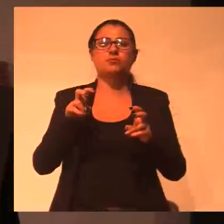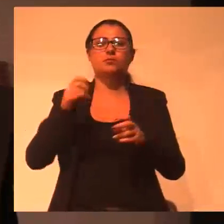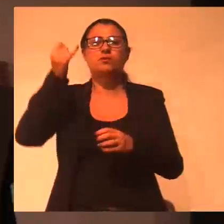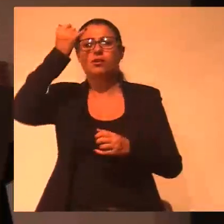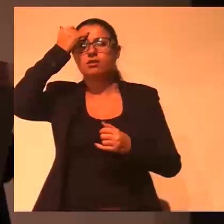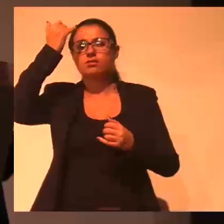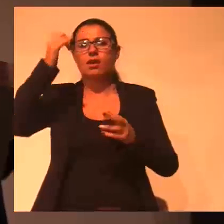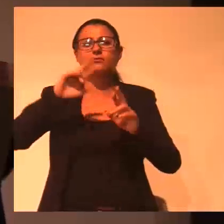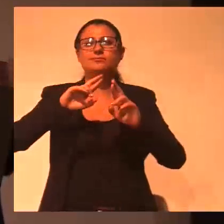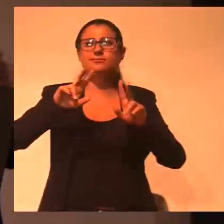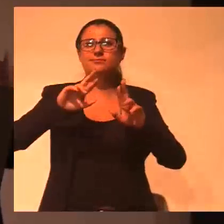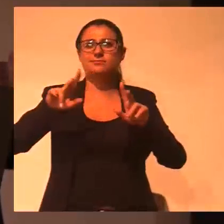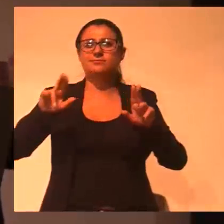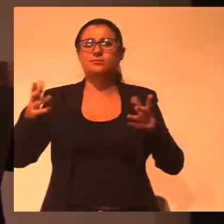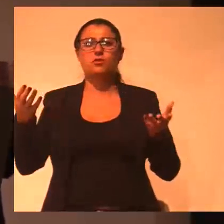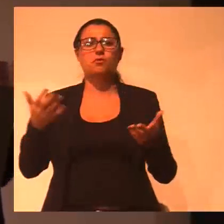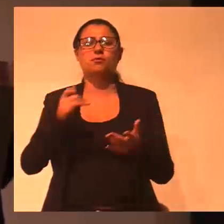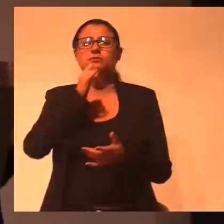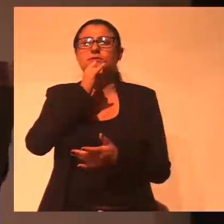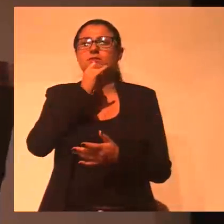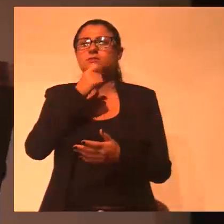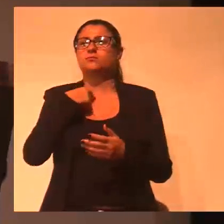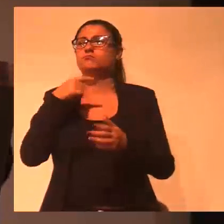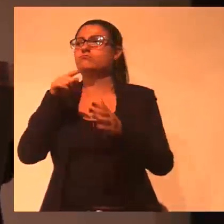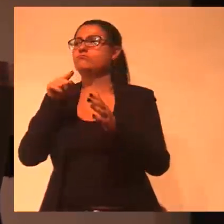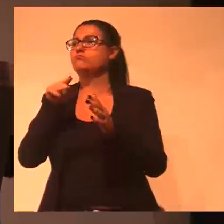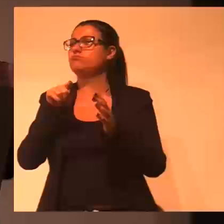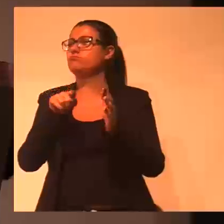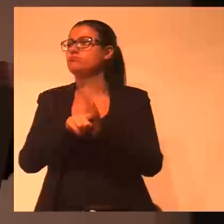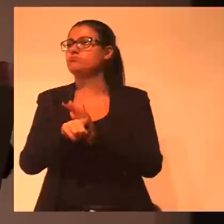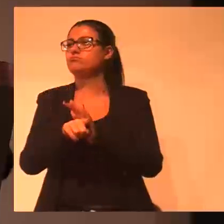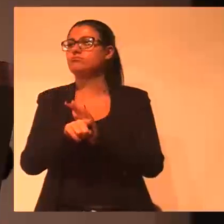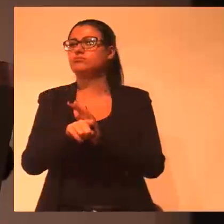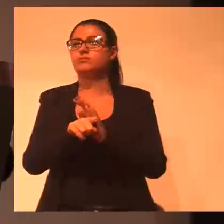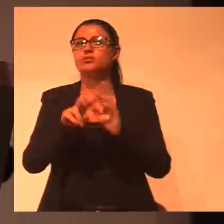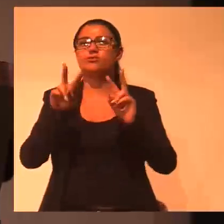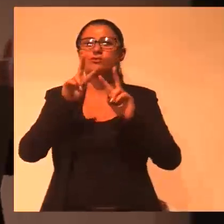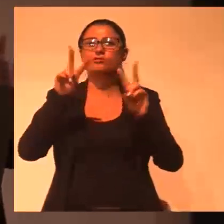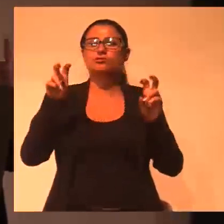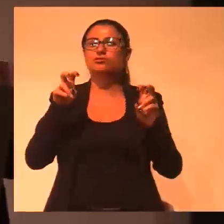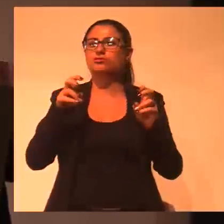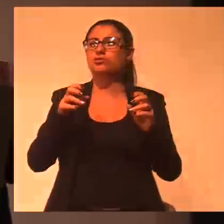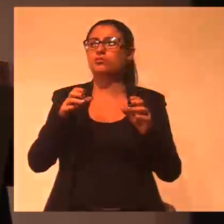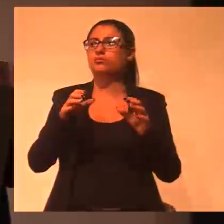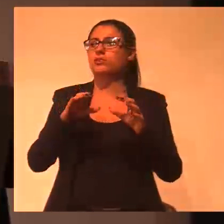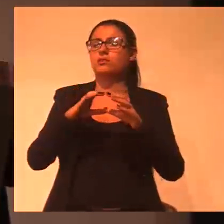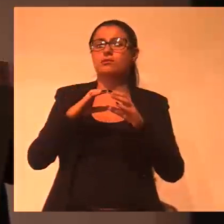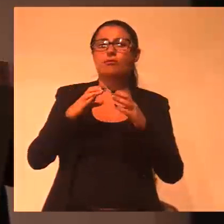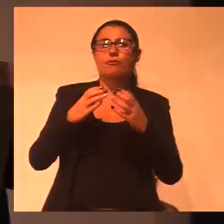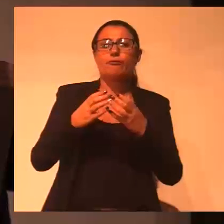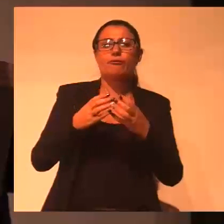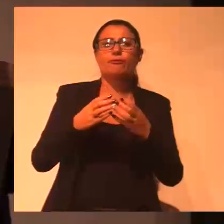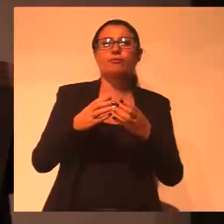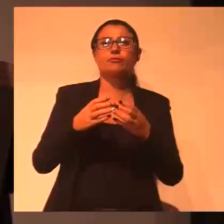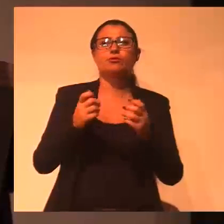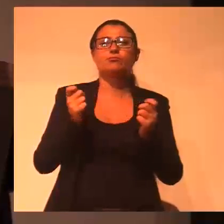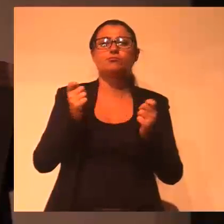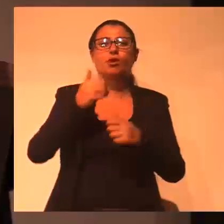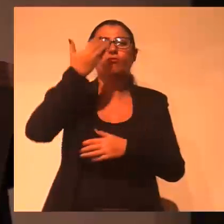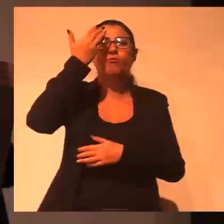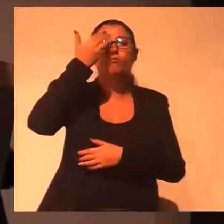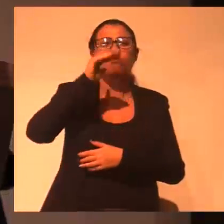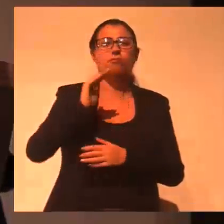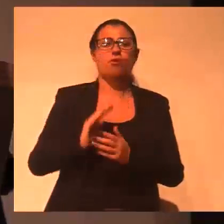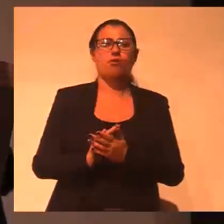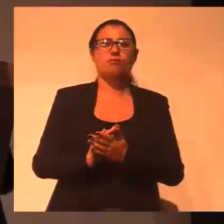por exemplo, eu perguntei para ele sobre a questão se nós, da comissão processante, podemos juntar provas, porque o Marcelo entende que não,